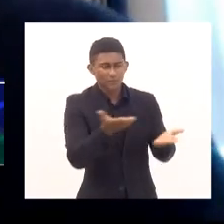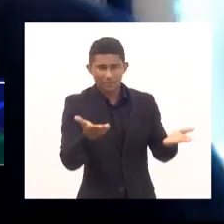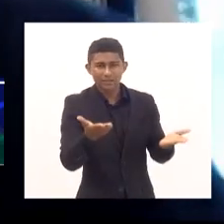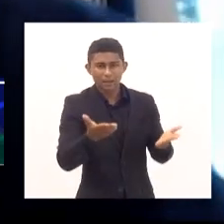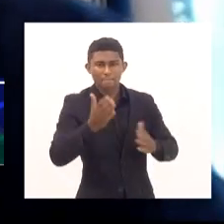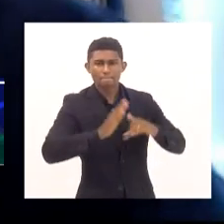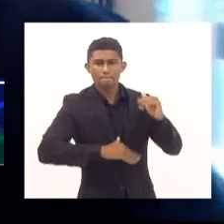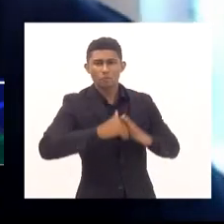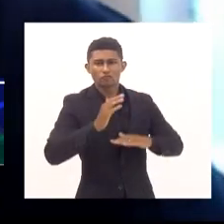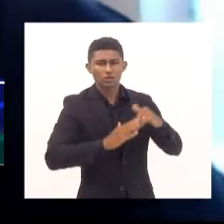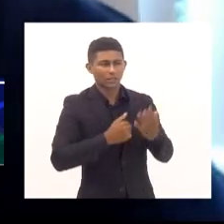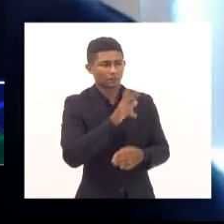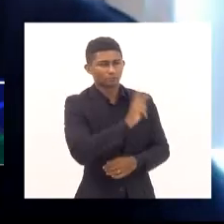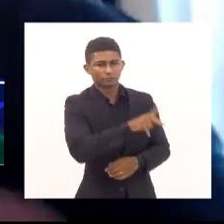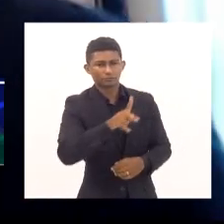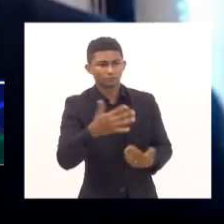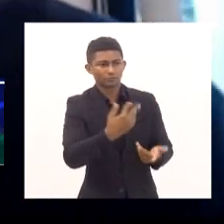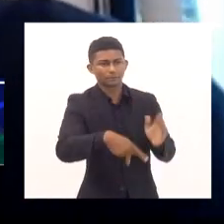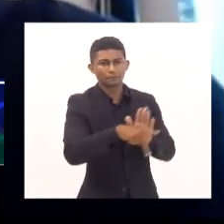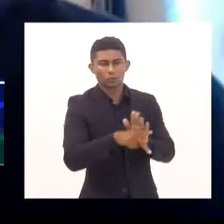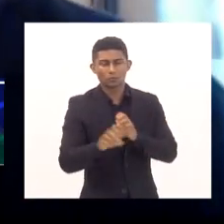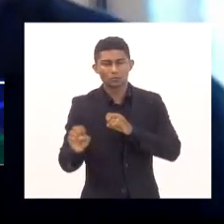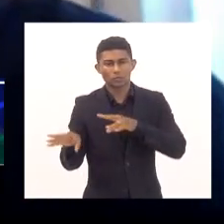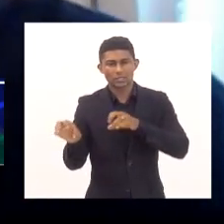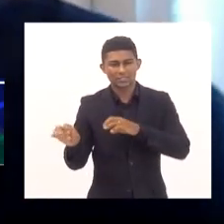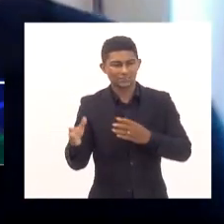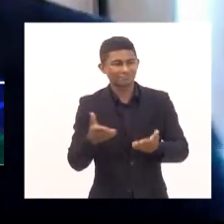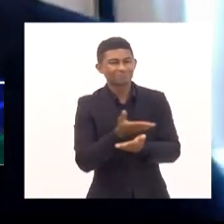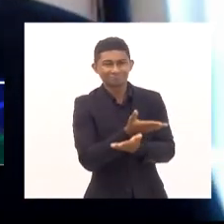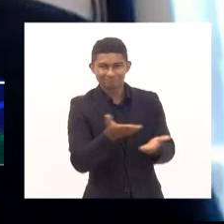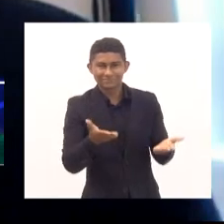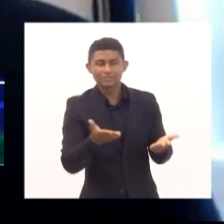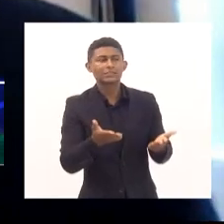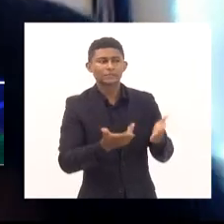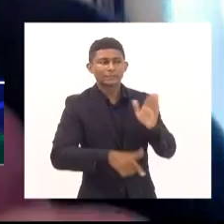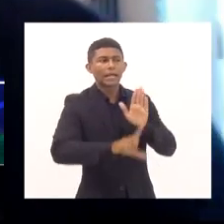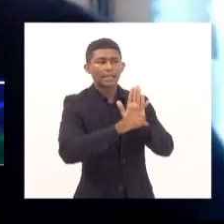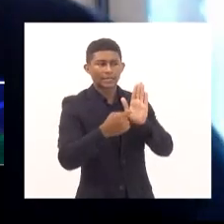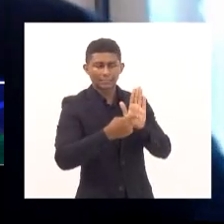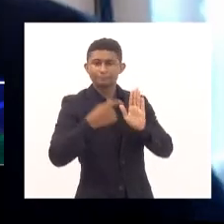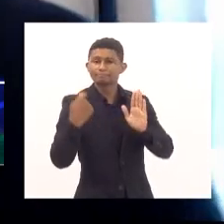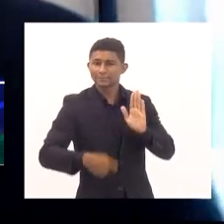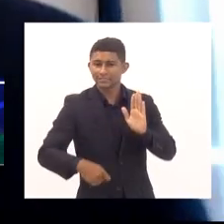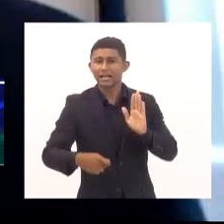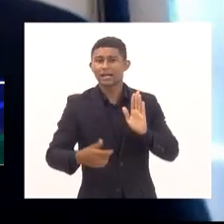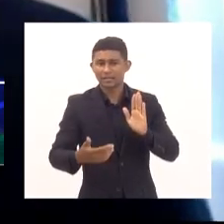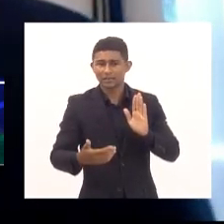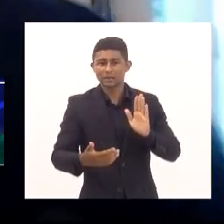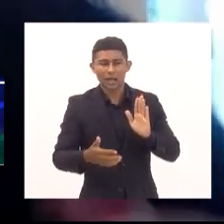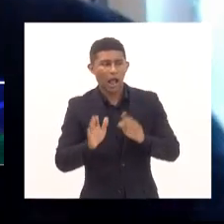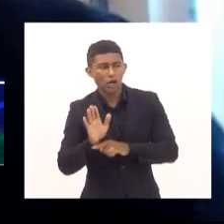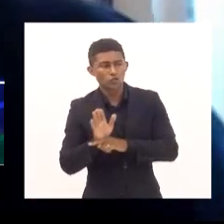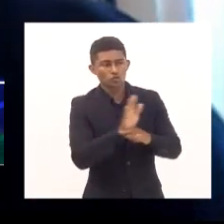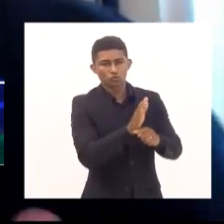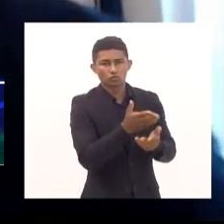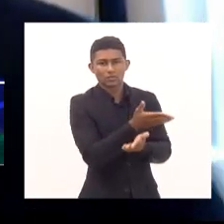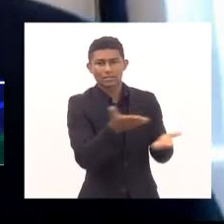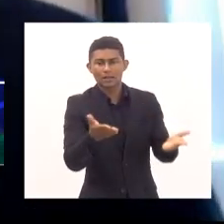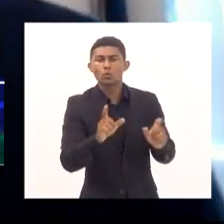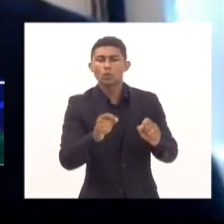garantido direitos que, por lei, já deveriam estar sendo implementados, como um terço de planejamento, como